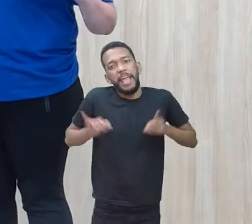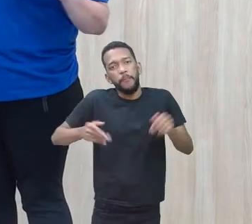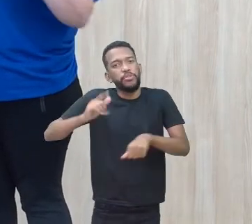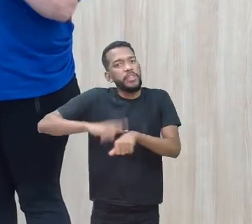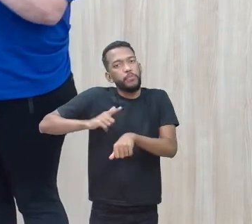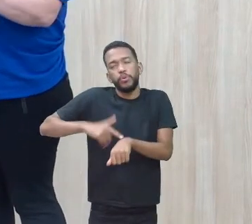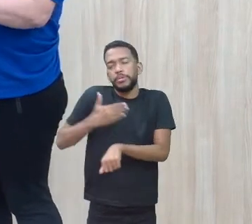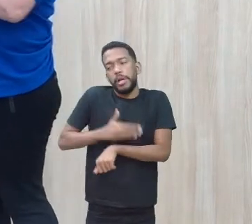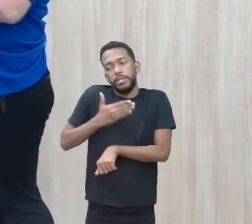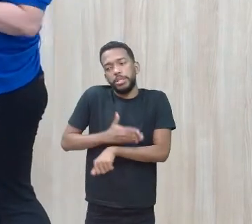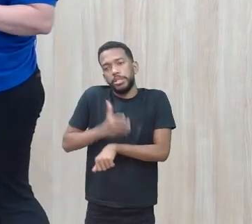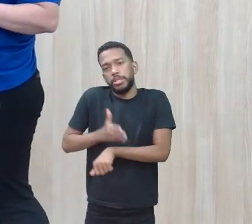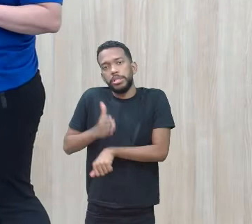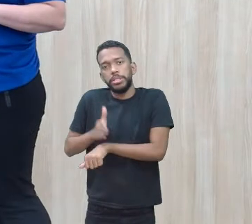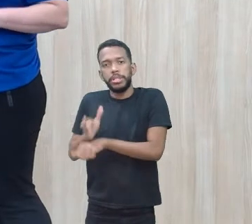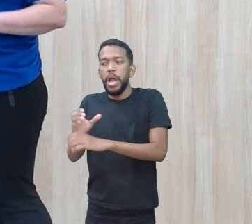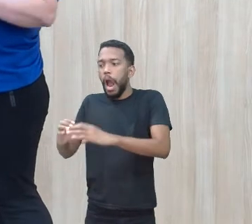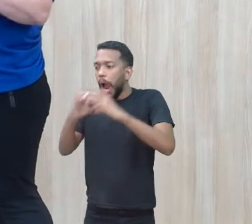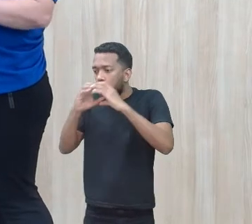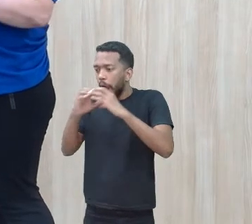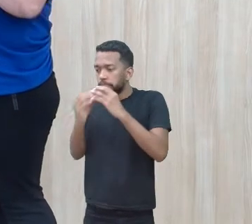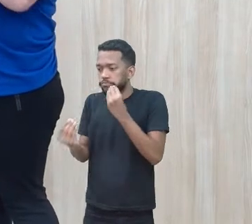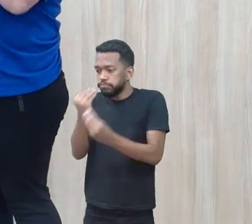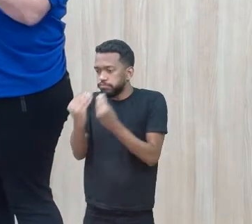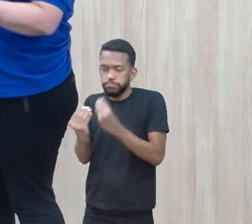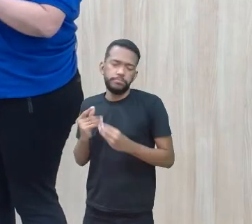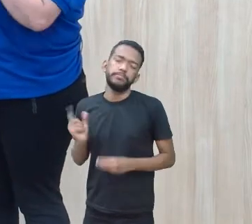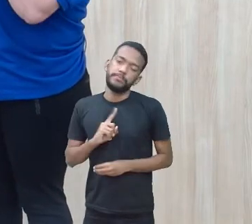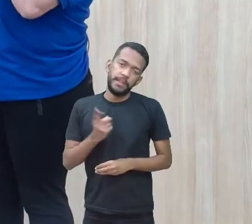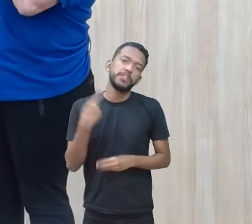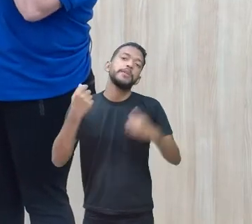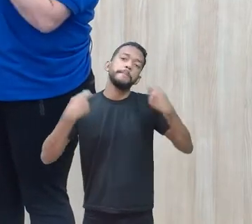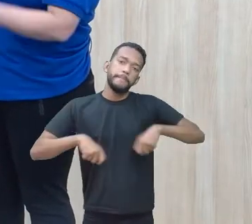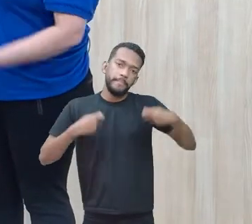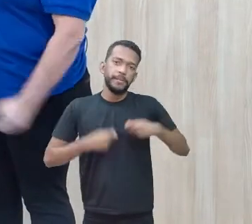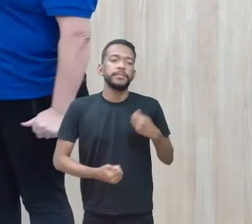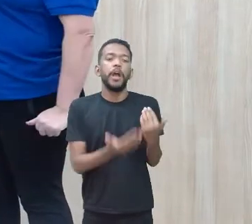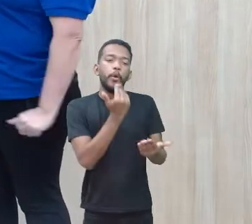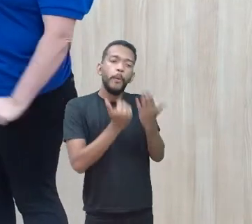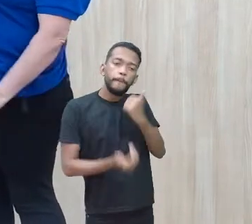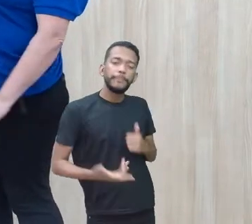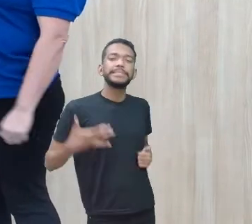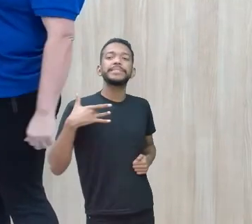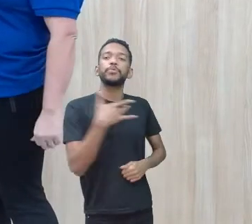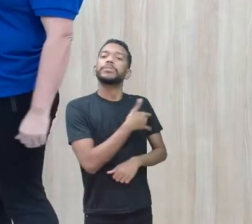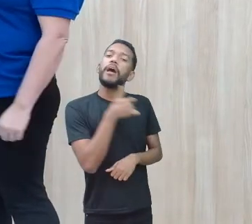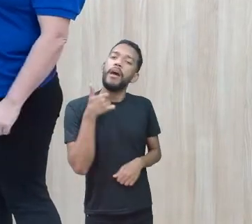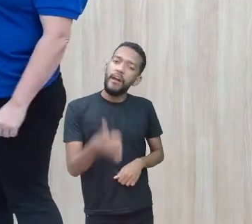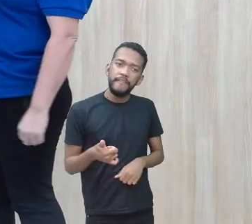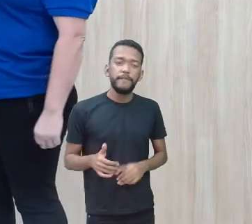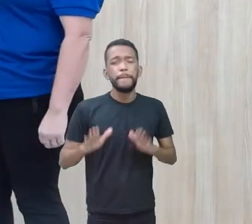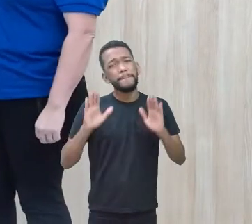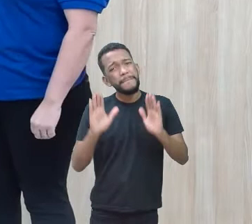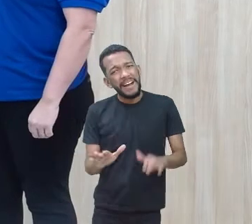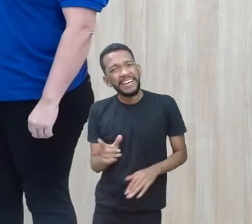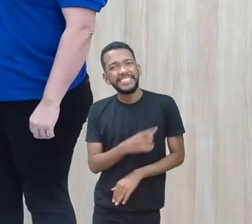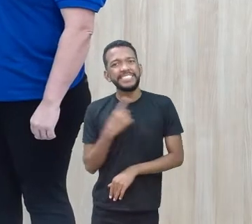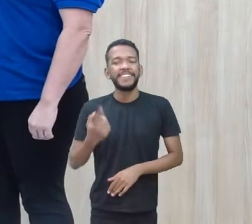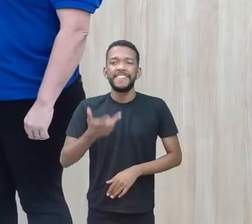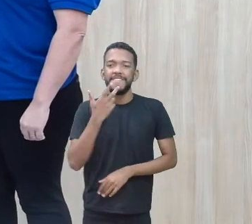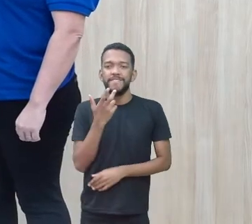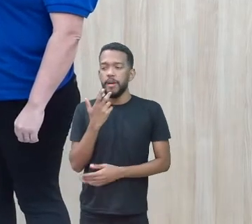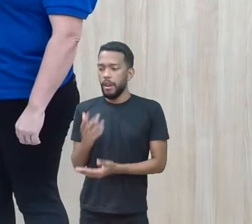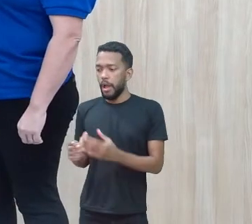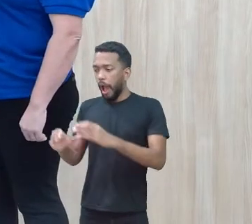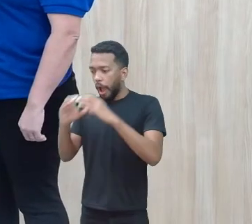todo nos alimentando de fast food. Nós temos que nos alimentar de alimentos saudáveis. E aí, quando falamos assim, ora como